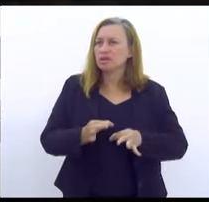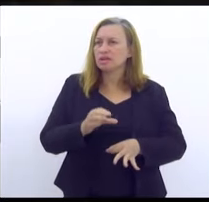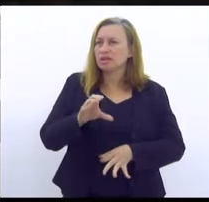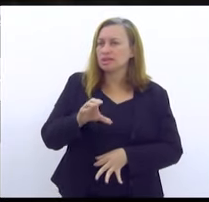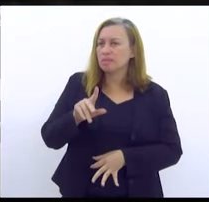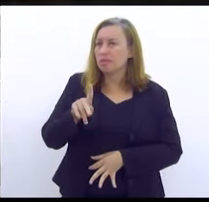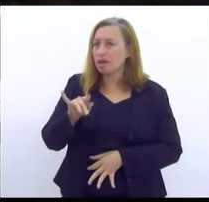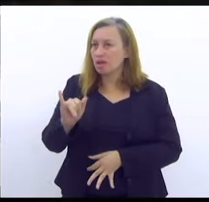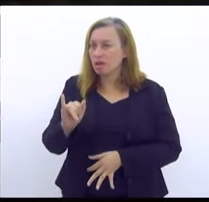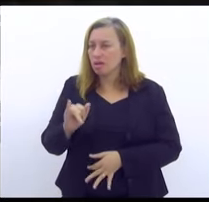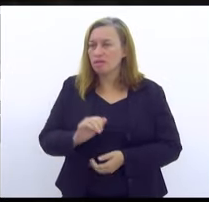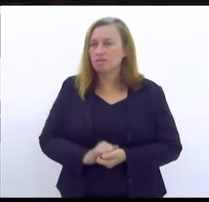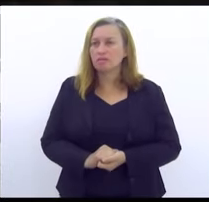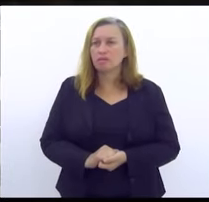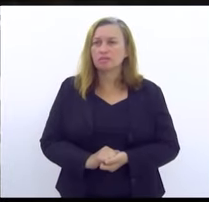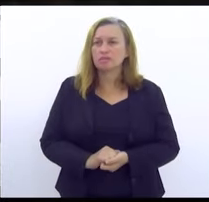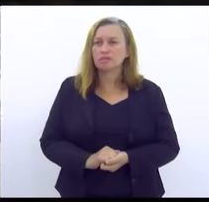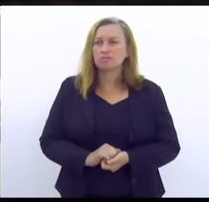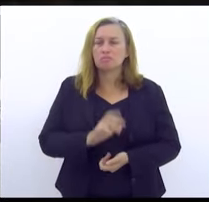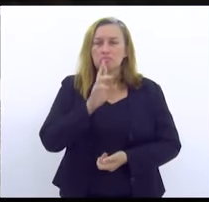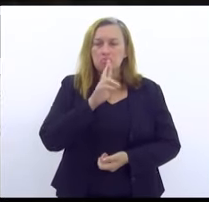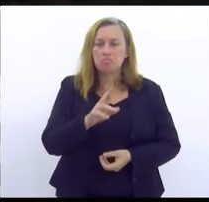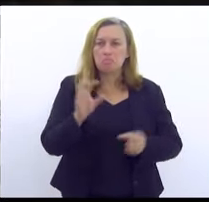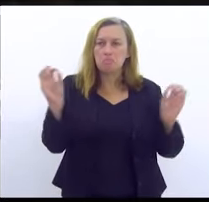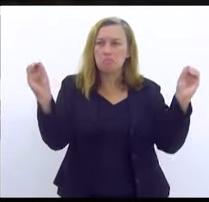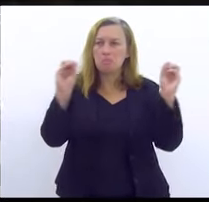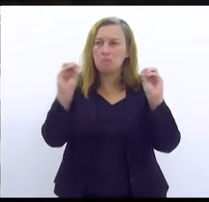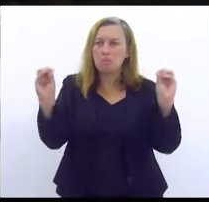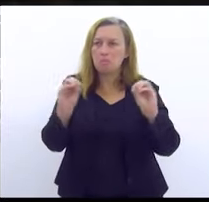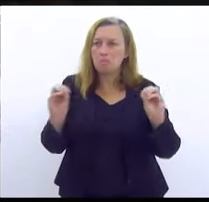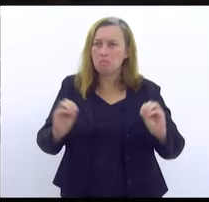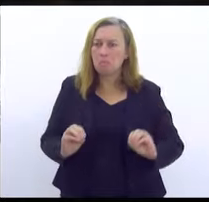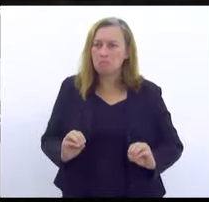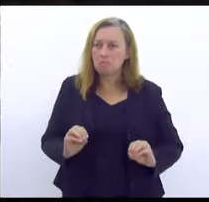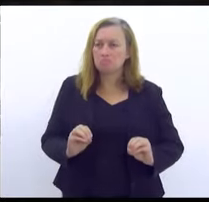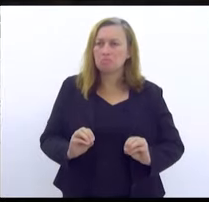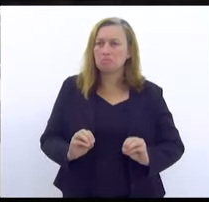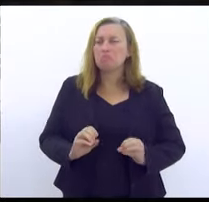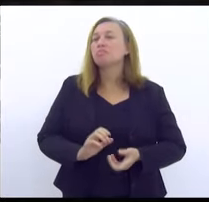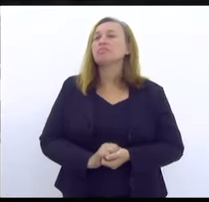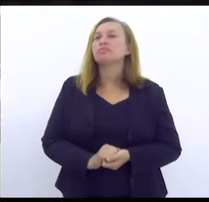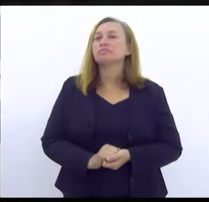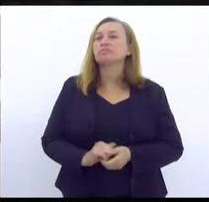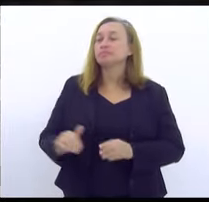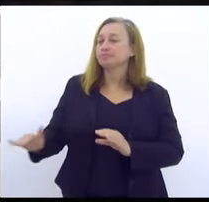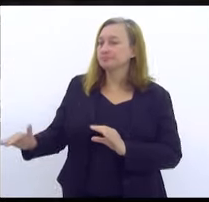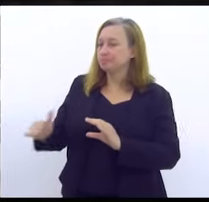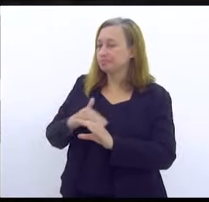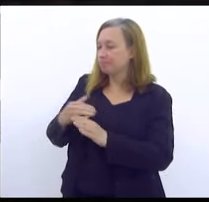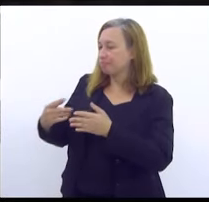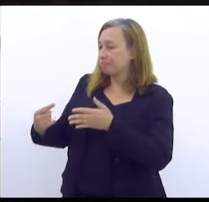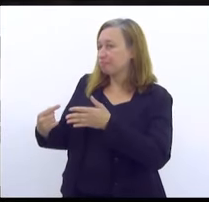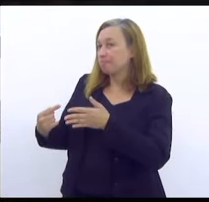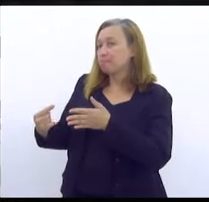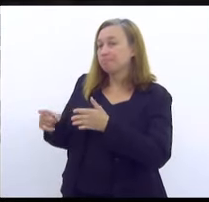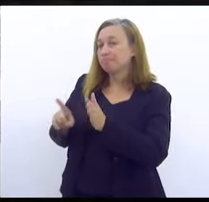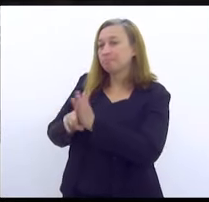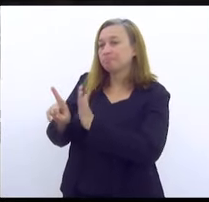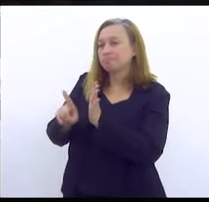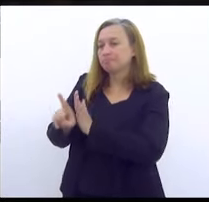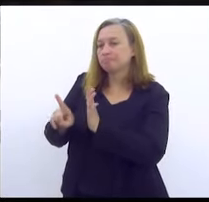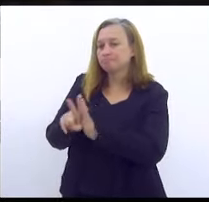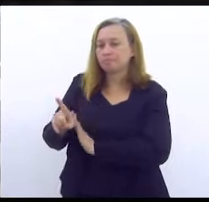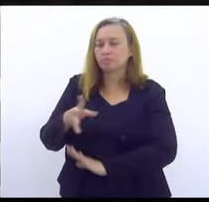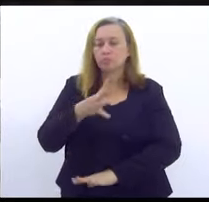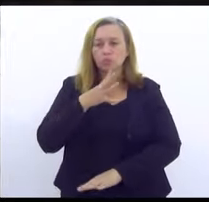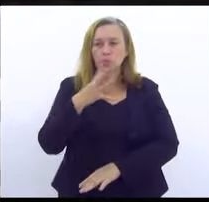CPI, não nos respondeu diante dos ofícios enviados com perguntas sobre o